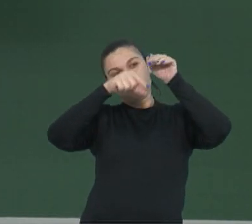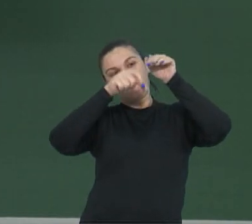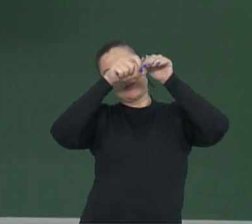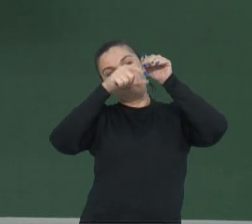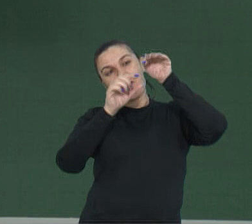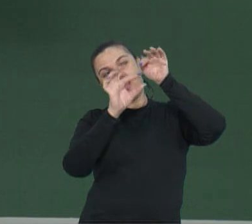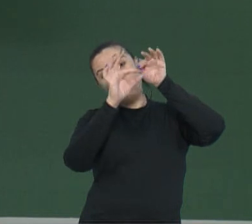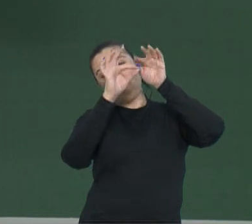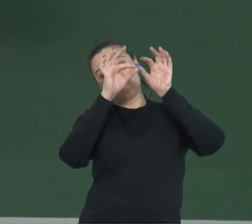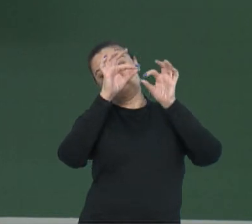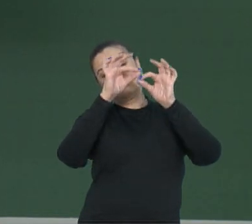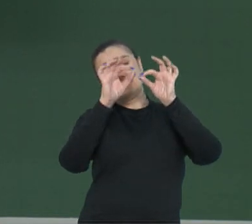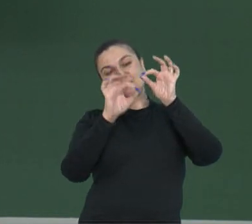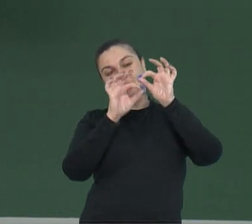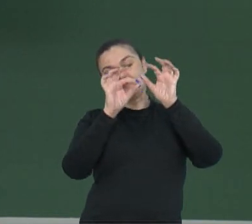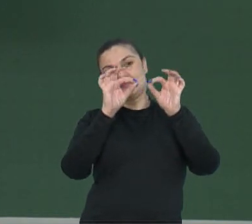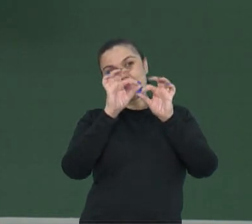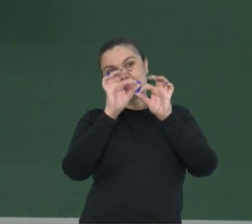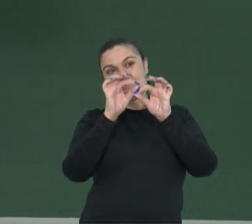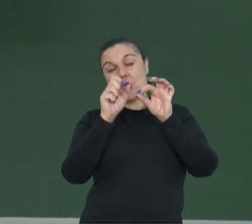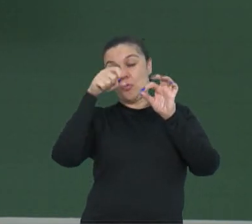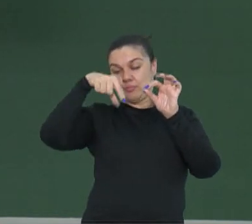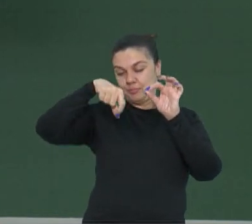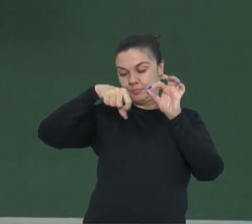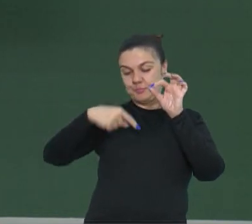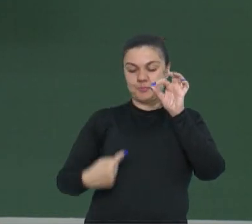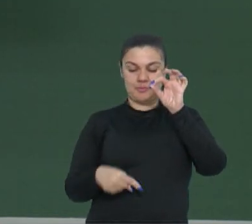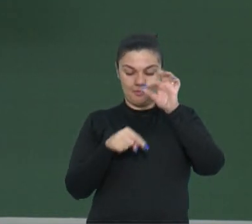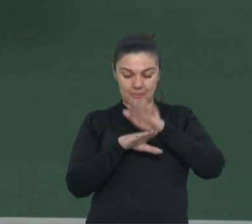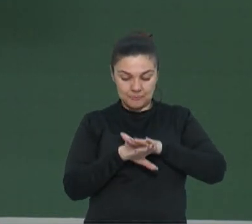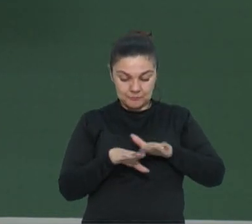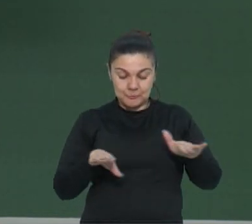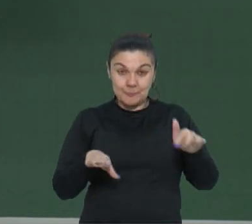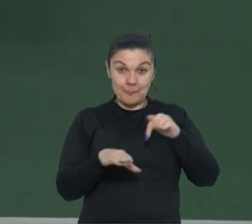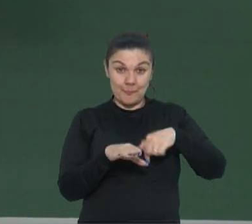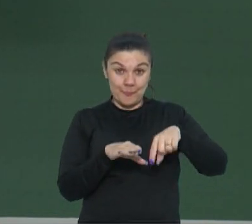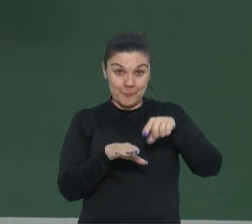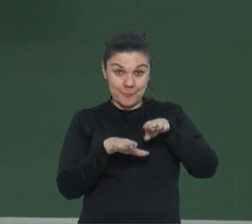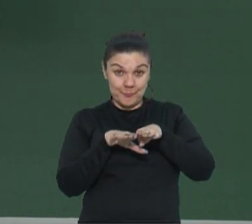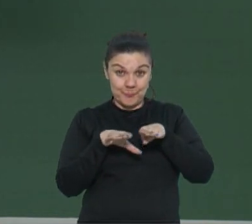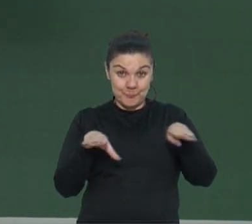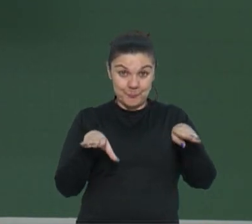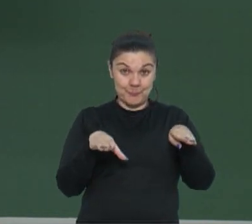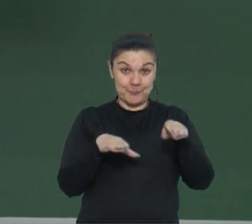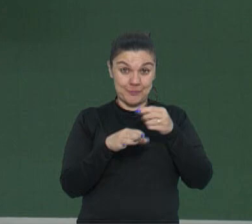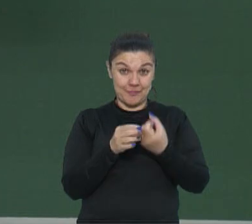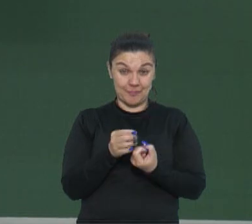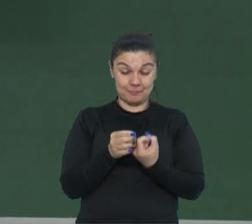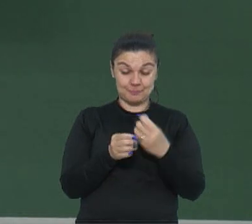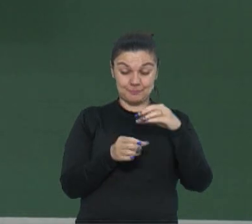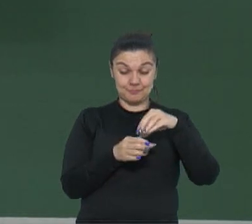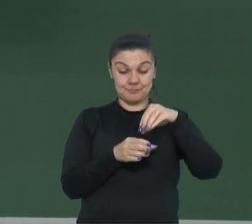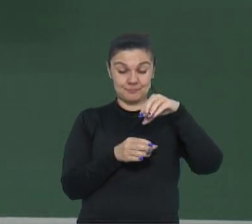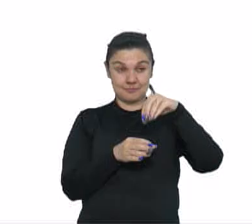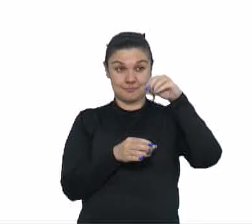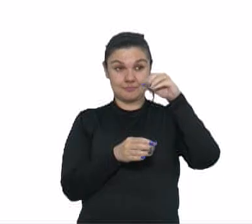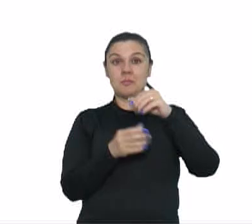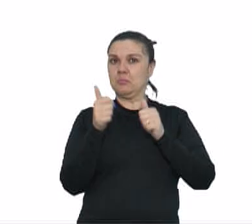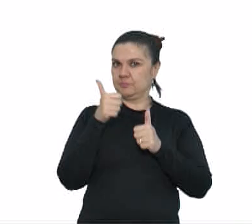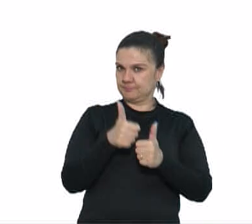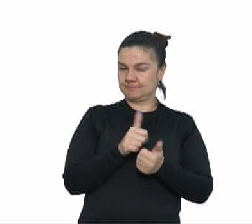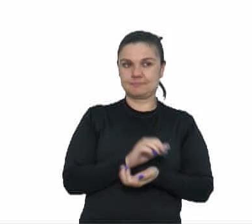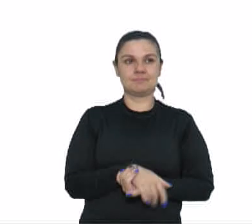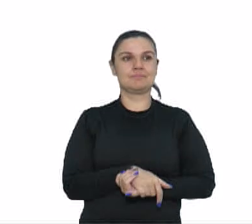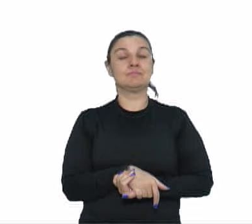aderidos ao teto da caverna ou, quando gotejam, aderidos ao fundo da caverna, formando os elementos de caverna. Tá